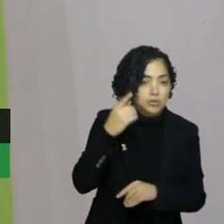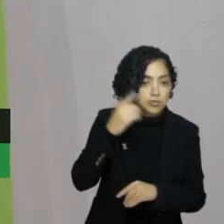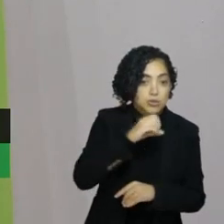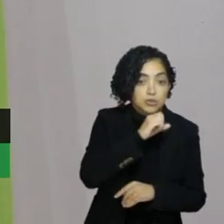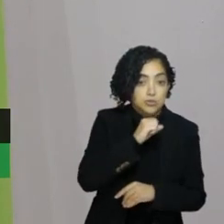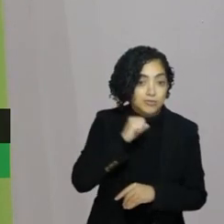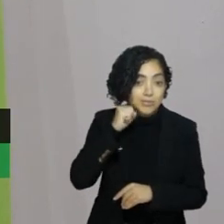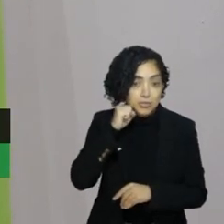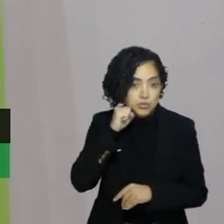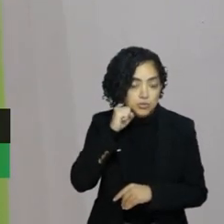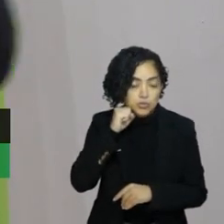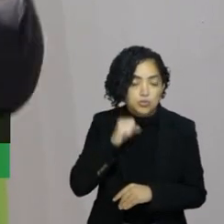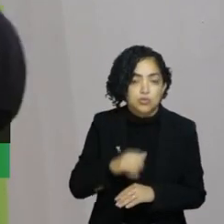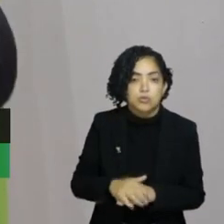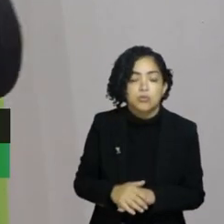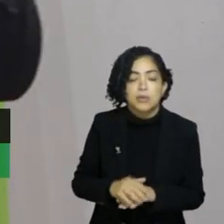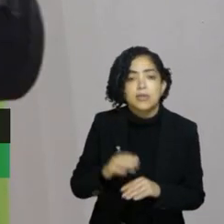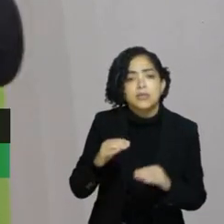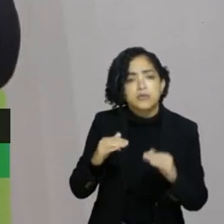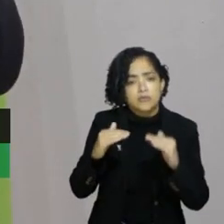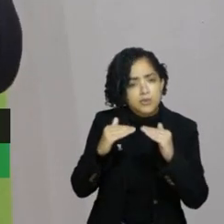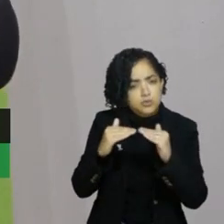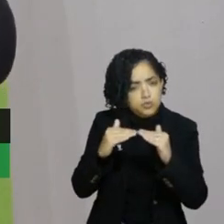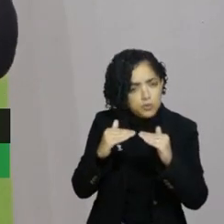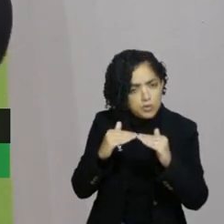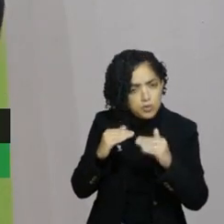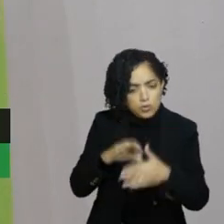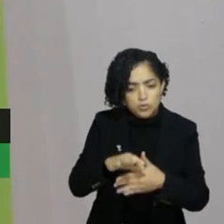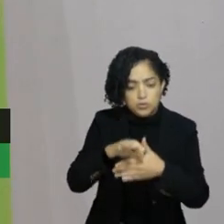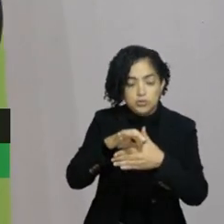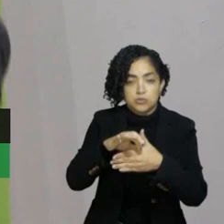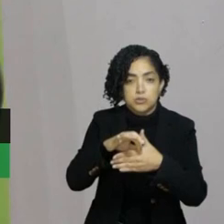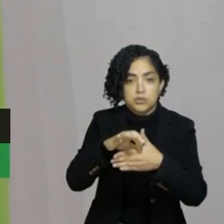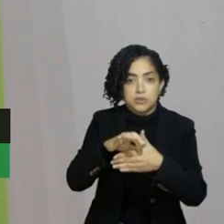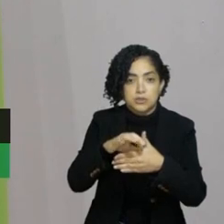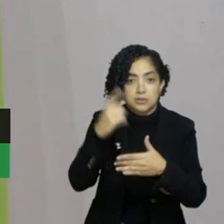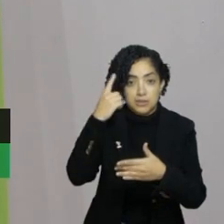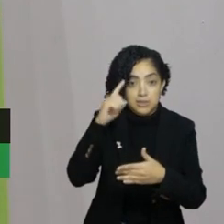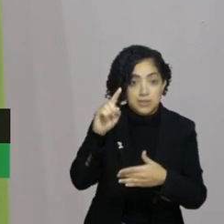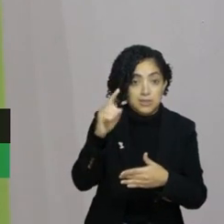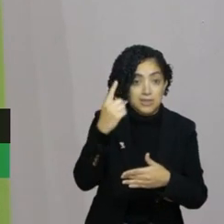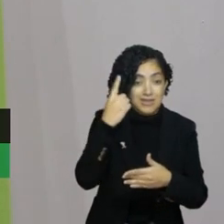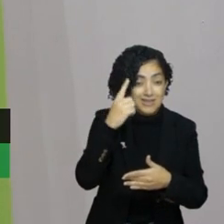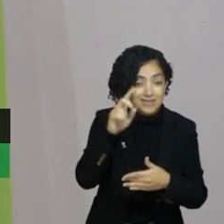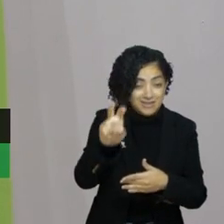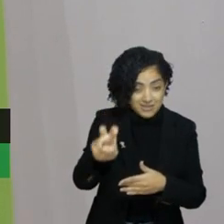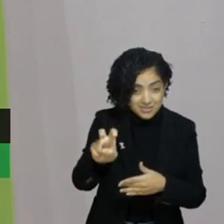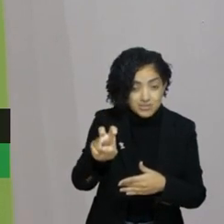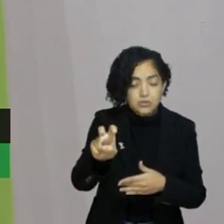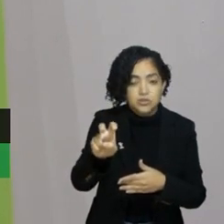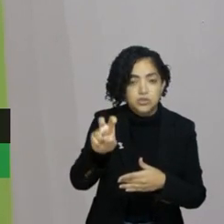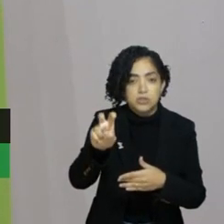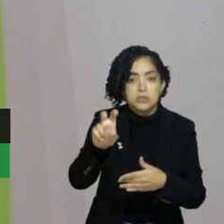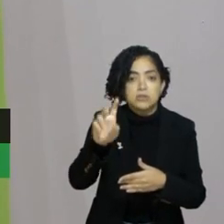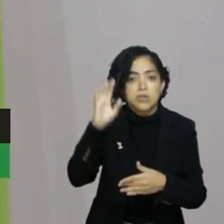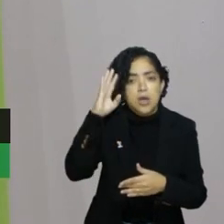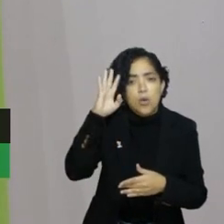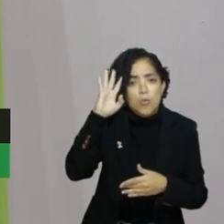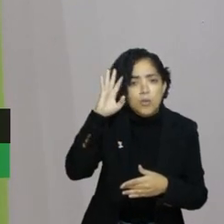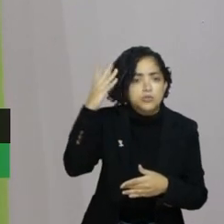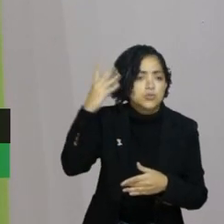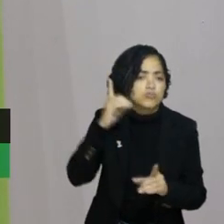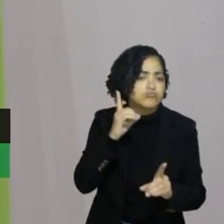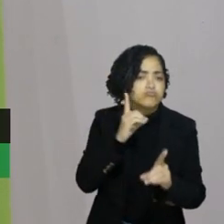presente, que fez o acordo entre os líderes de que em 15 dias o governo iria encontrar uma solução.